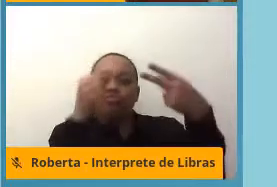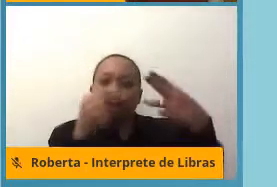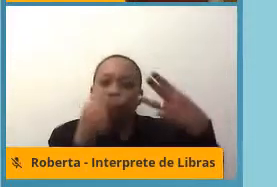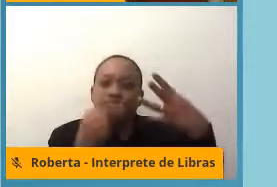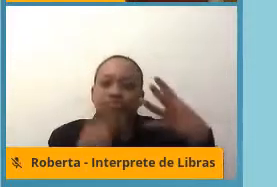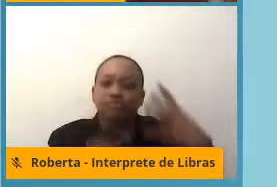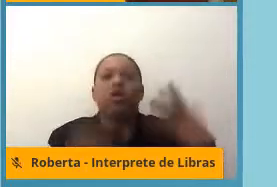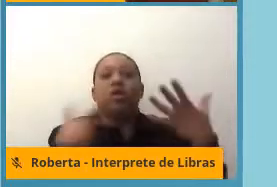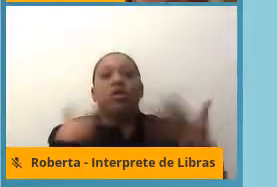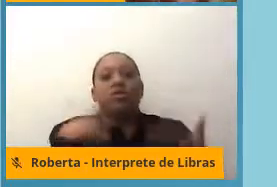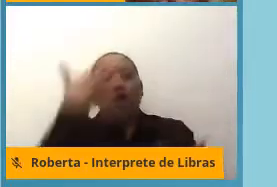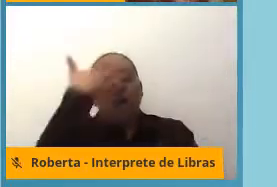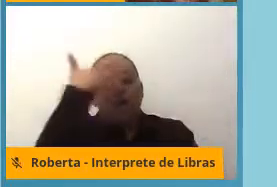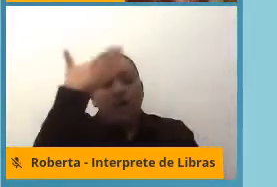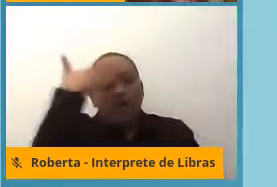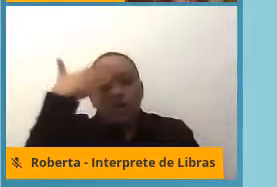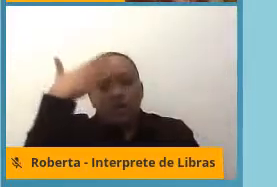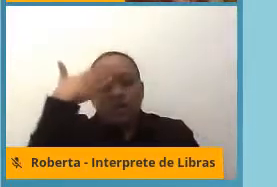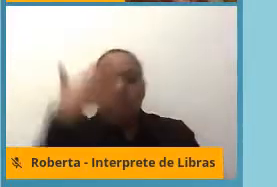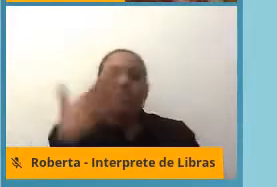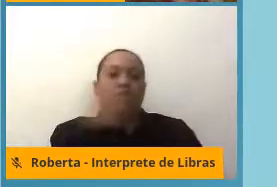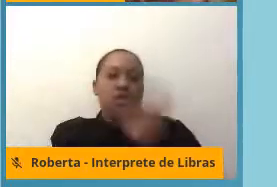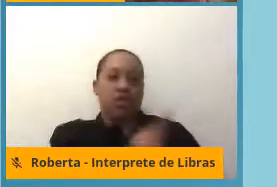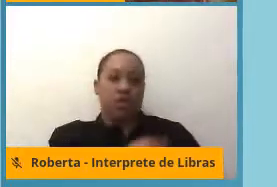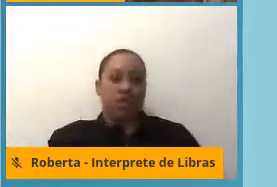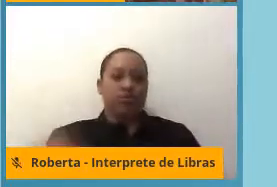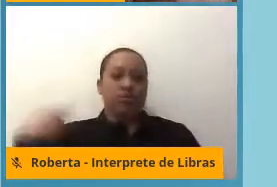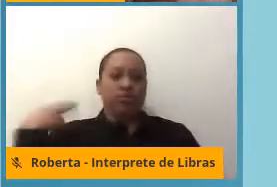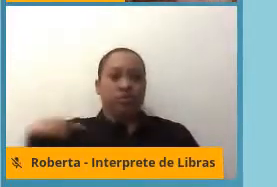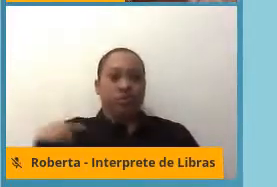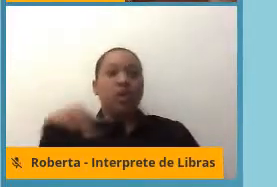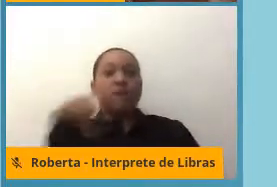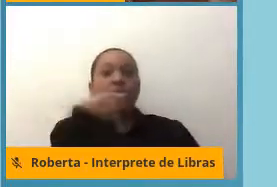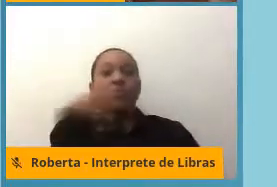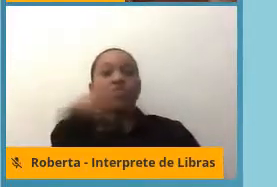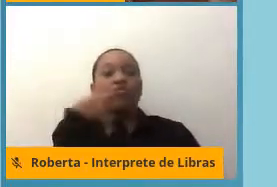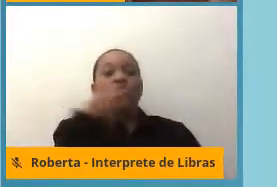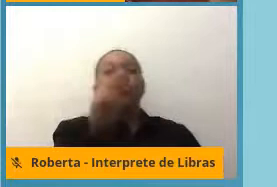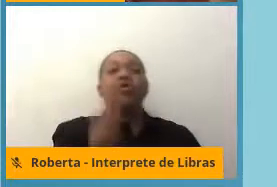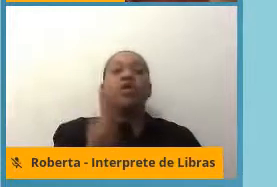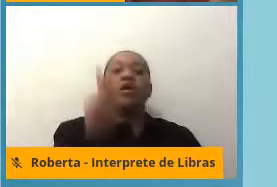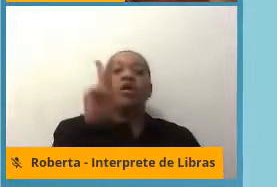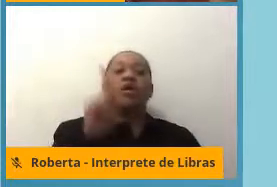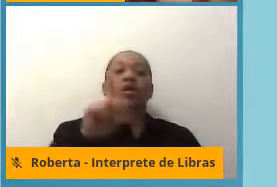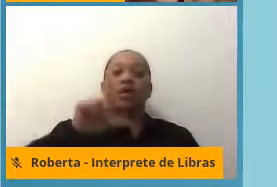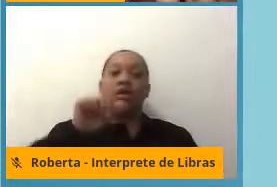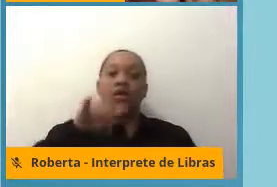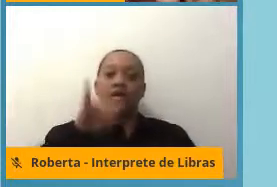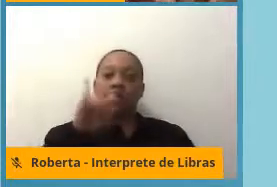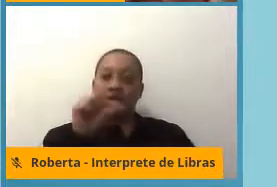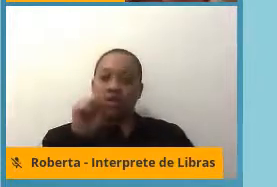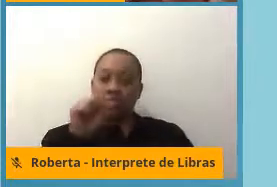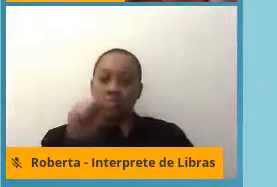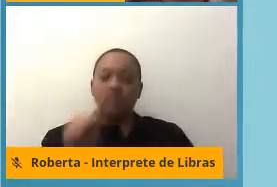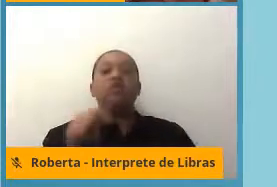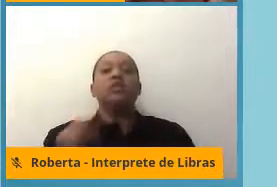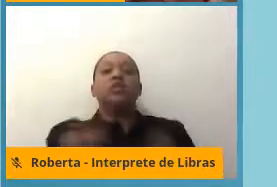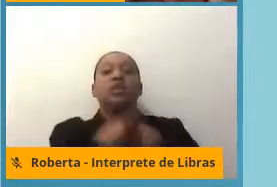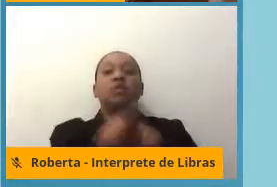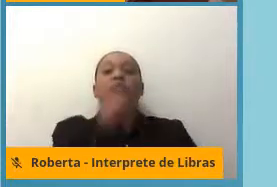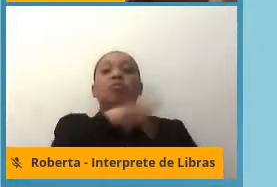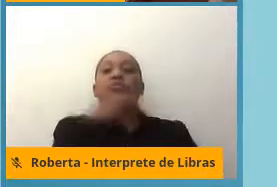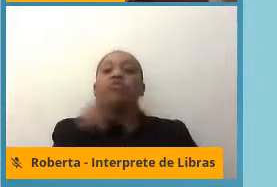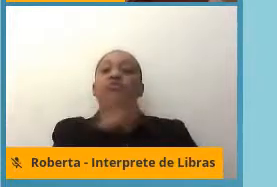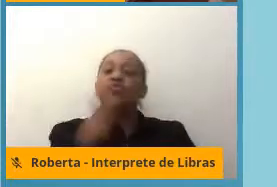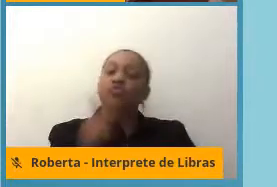a professora Claísa, o Fernando, ao professor Sérgio, que vai falar agora, e dizer que foi muito bom participar, realmente,